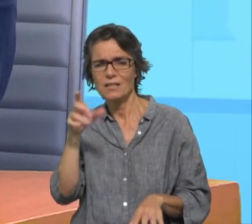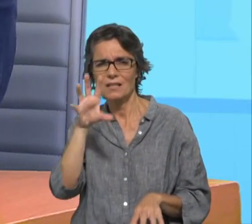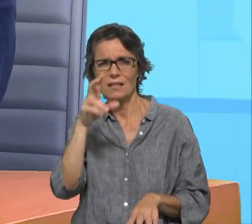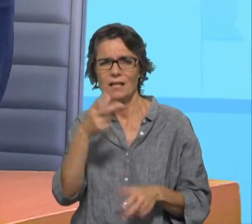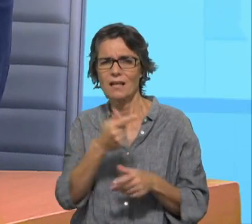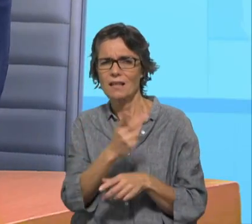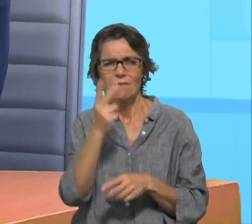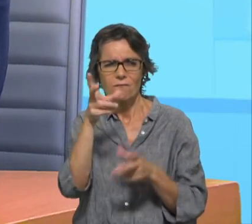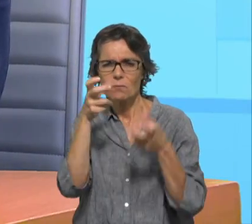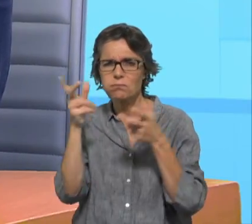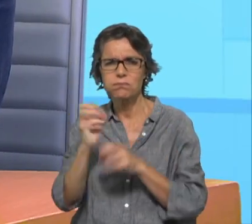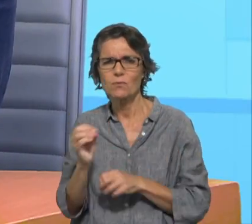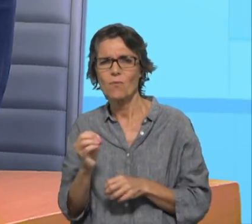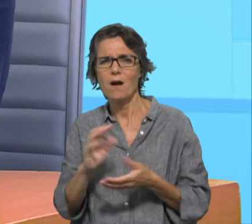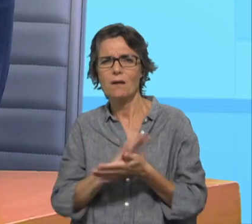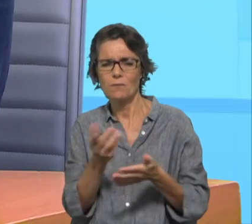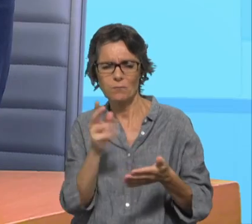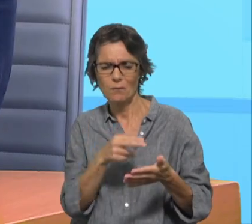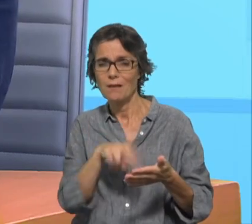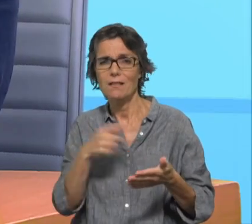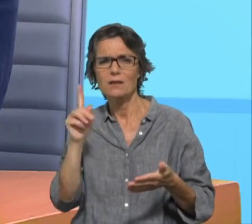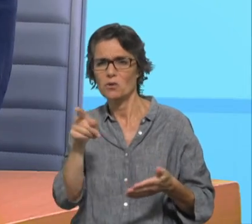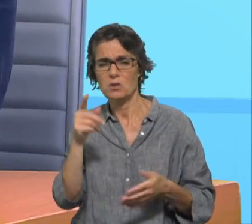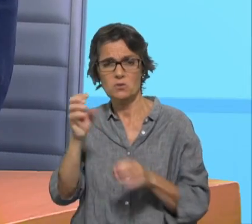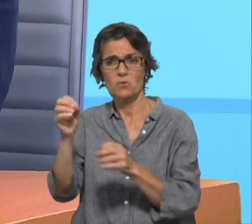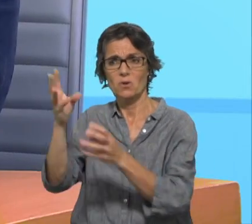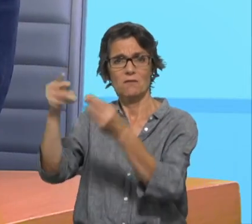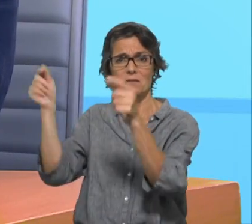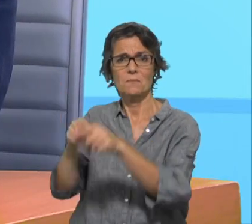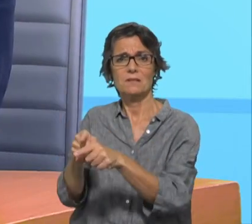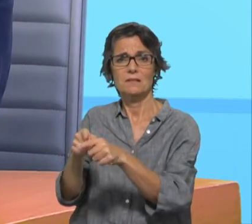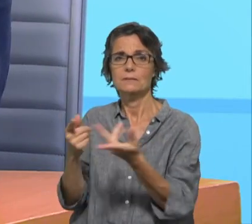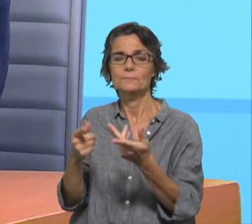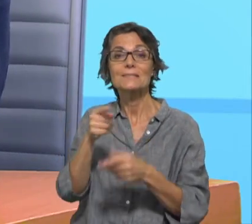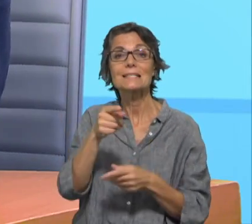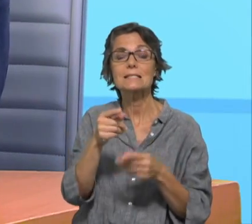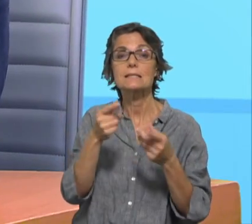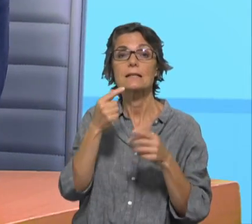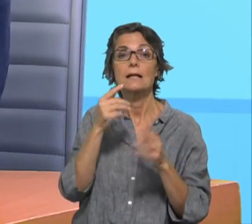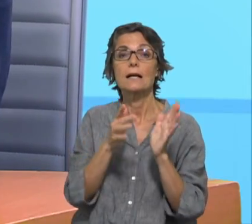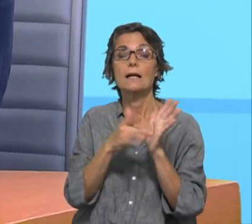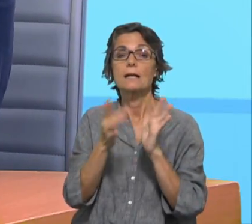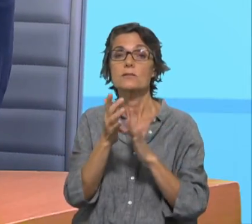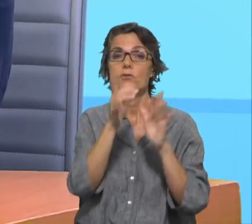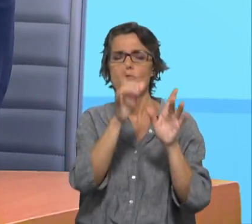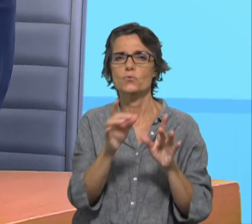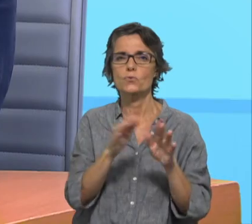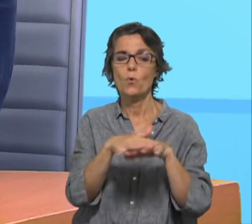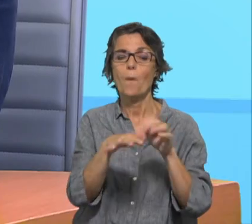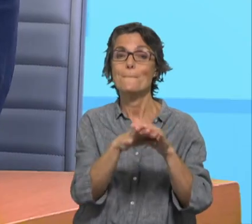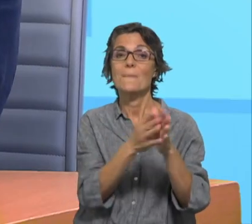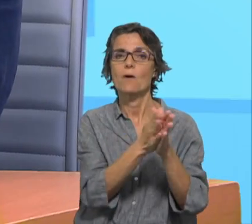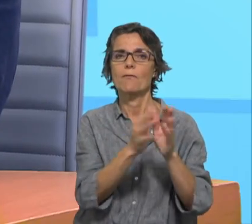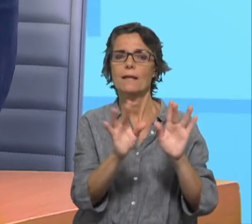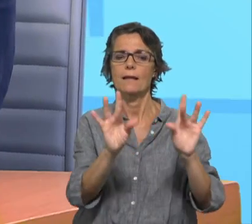Portanto, a nossa missão é outra. E é muito bonito este gesto de alguém que leva, para que Jesus imponha, toque as feridas. E depois é muito interessante o gesto de